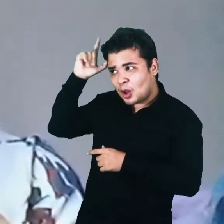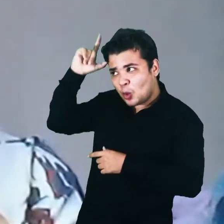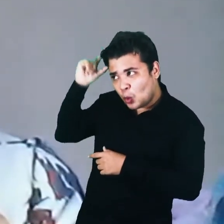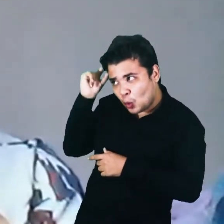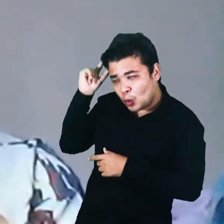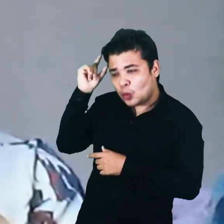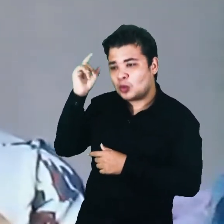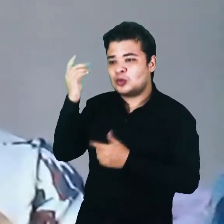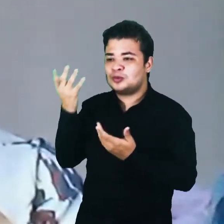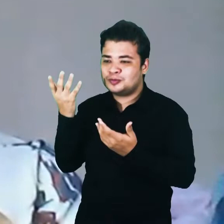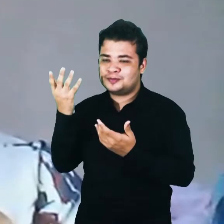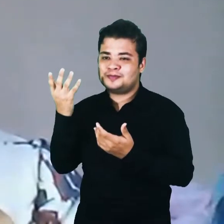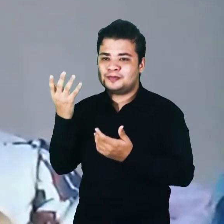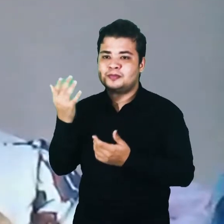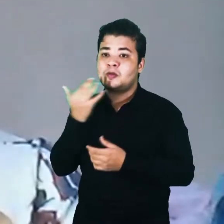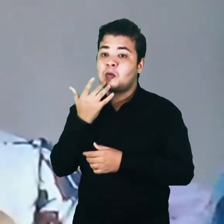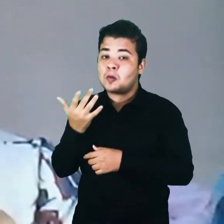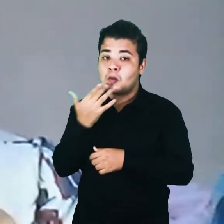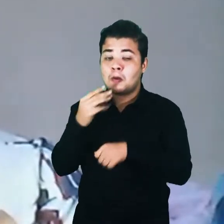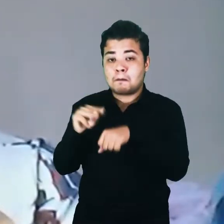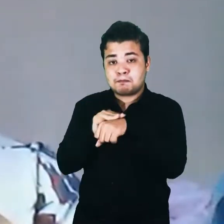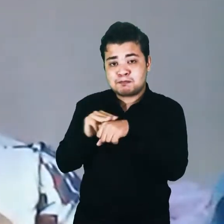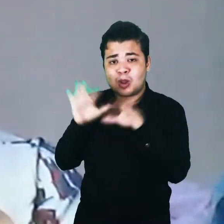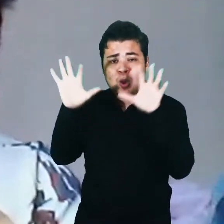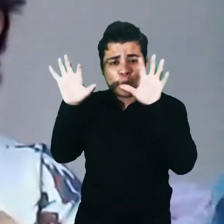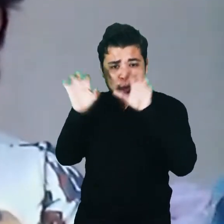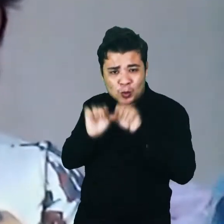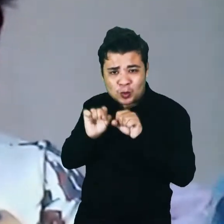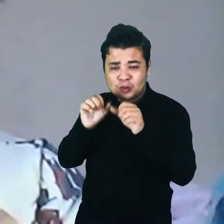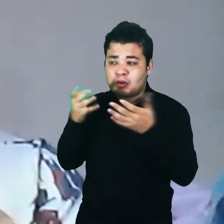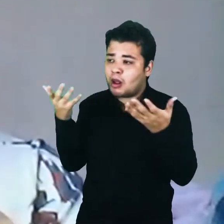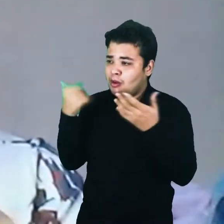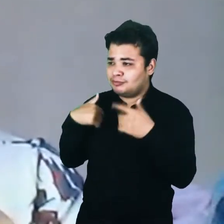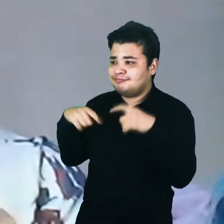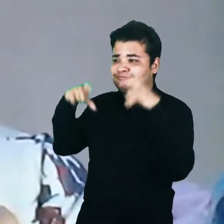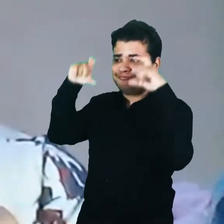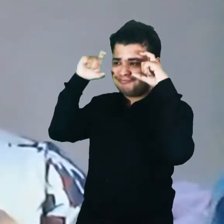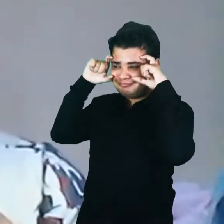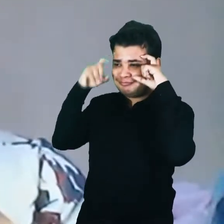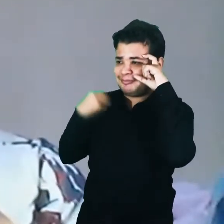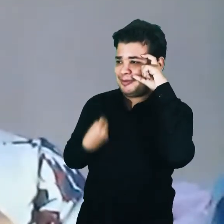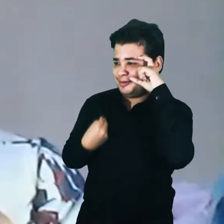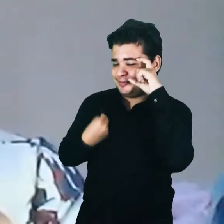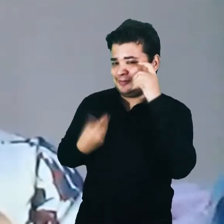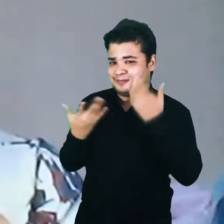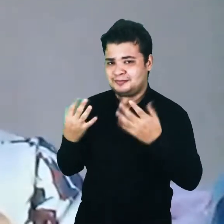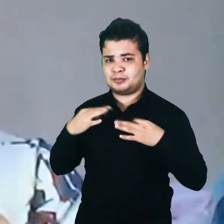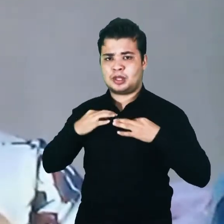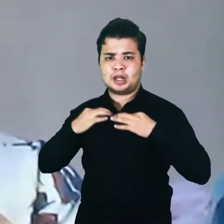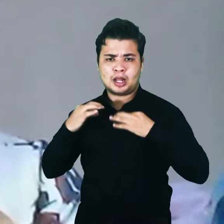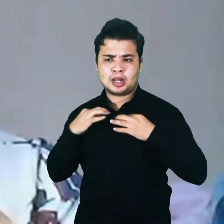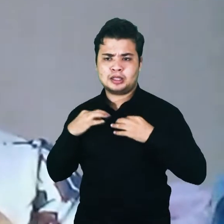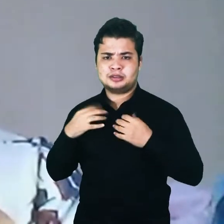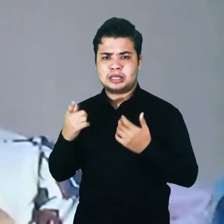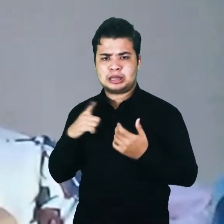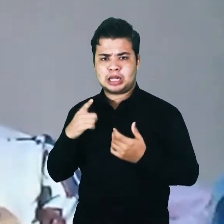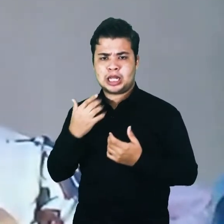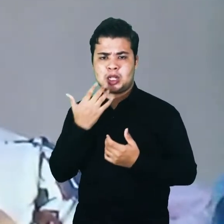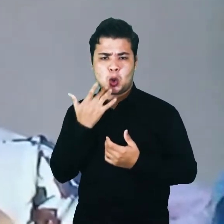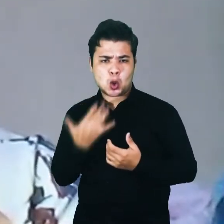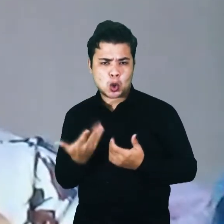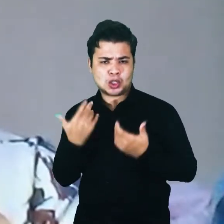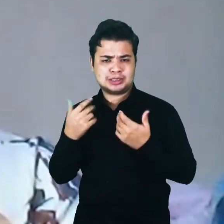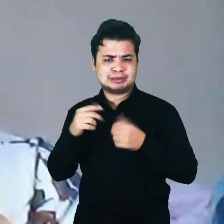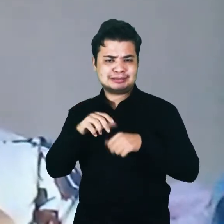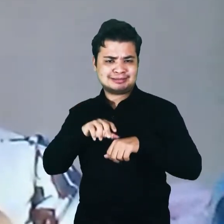e castanhos escuros. No momento estou de óculos, uso uma blusa estampada